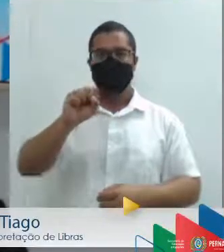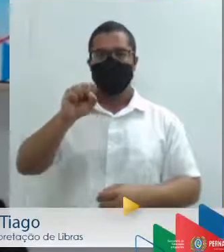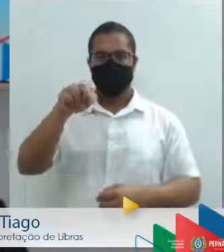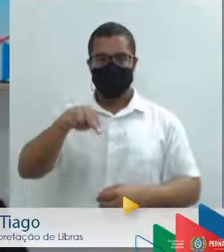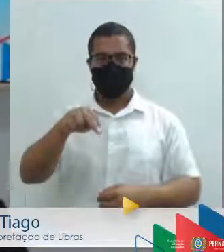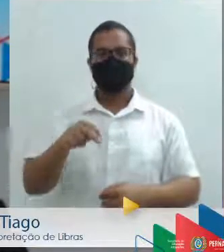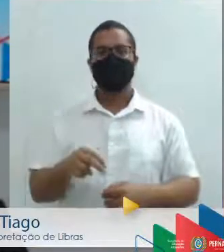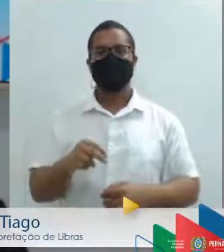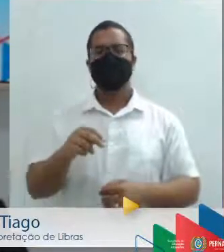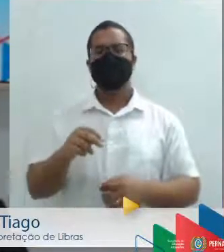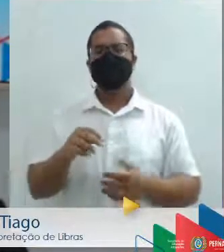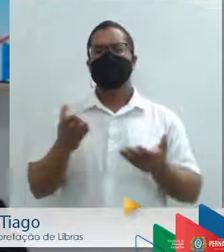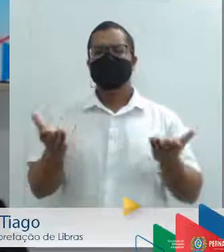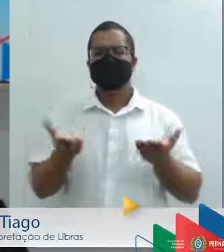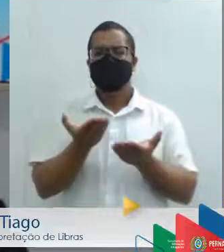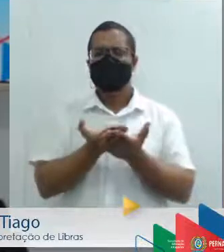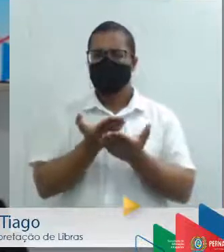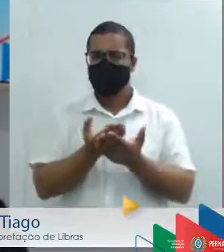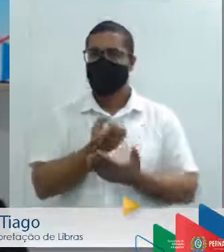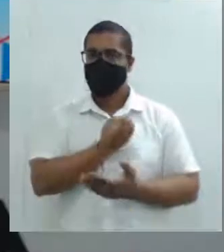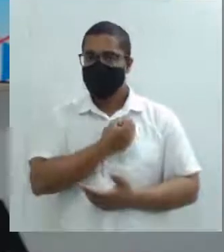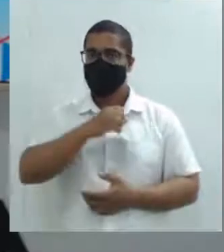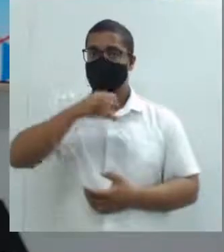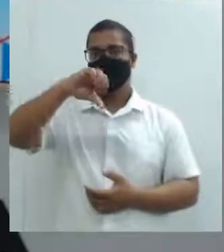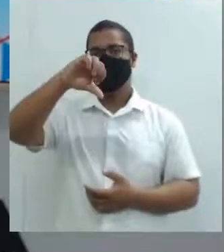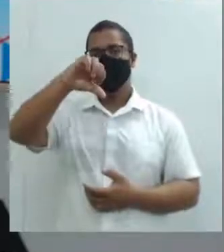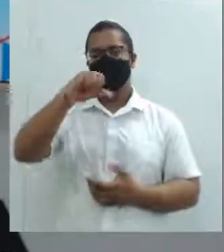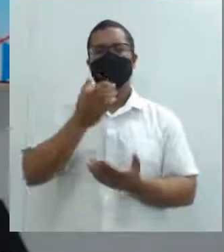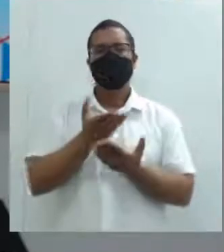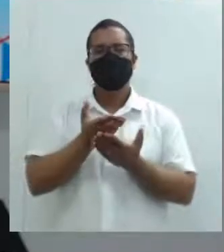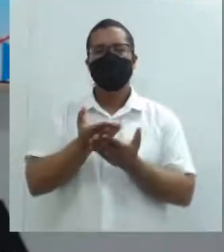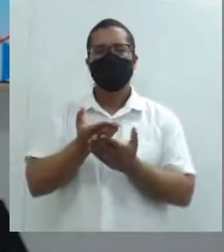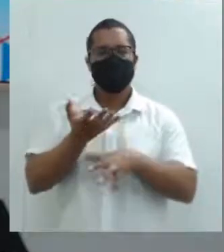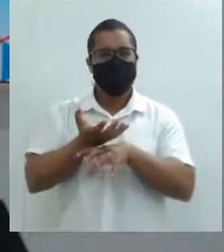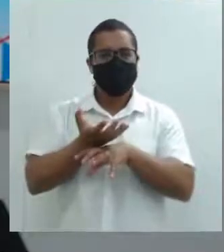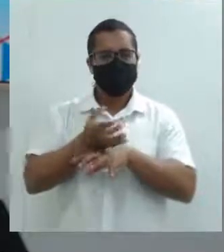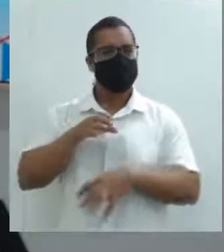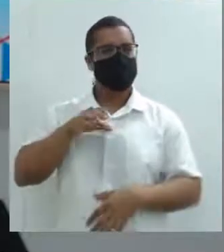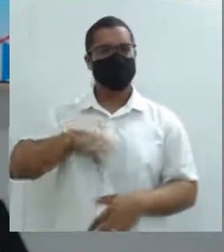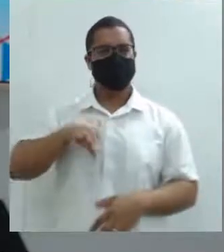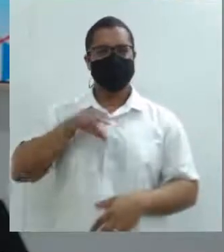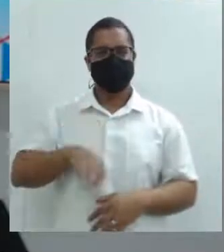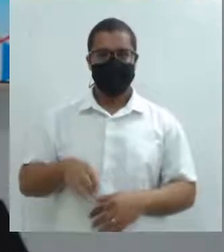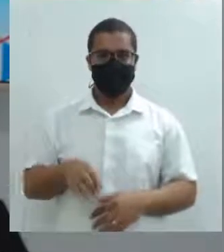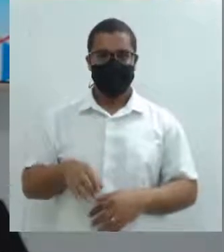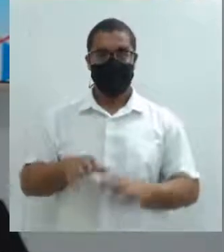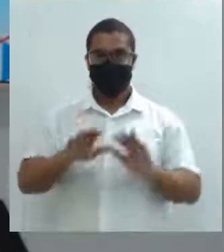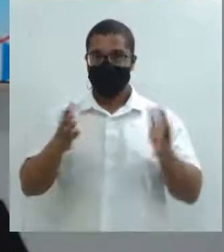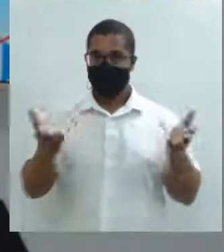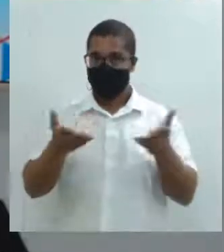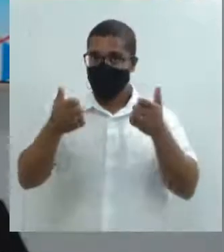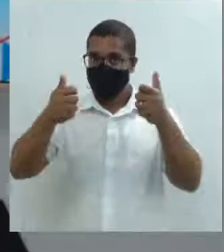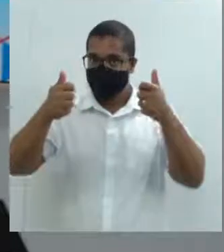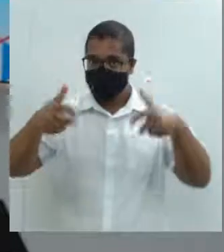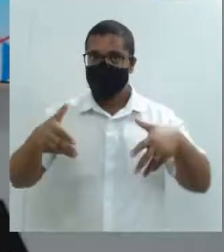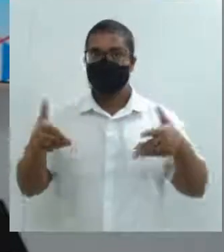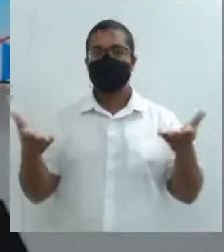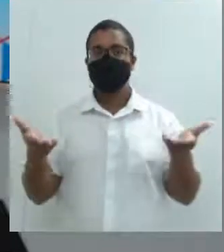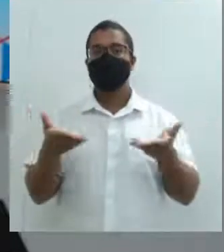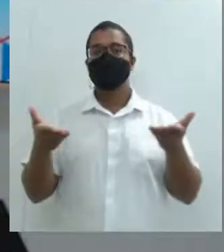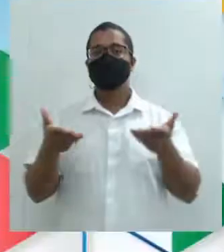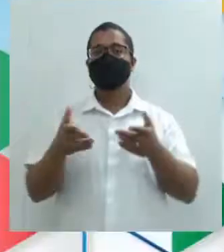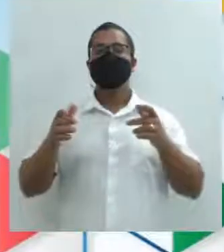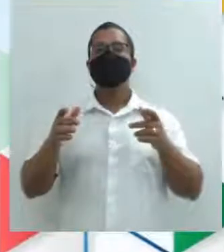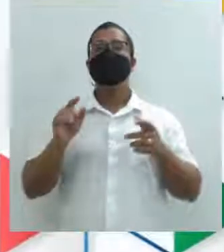com vocês a aula de número 9, aula de língua portuguesa. Vamos falar um pouco hoje, vamos ver